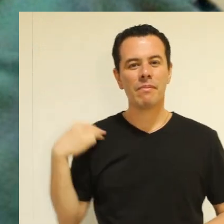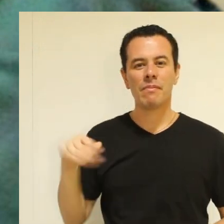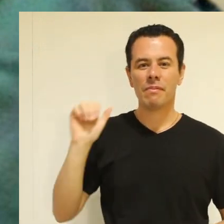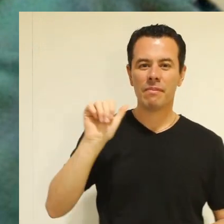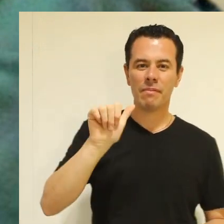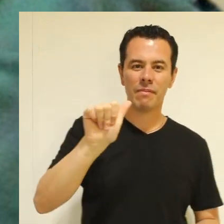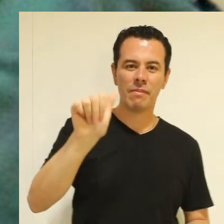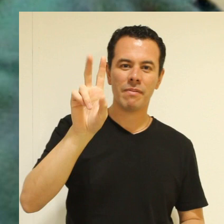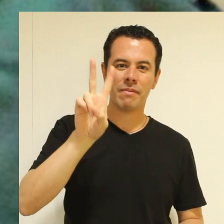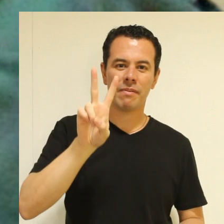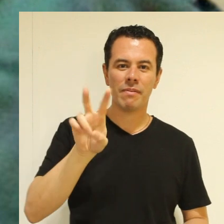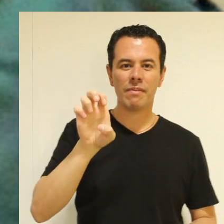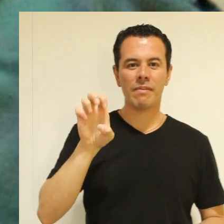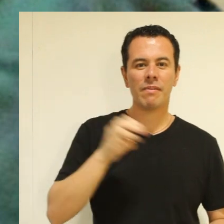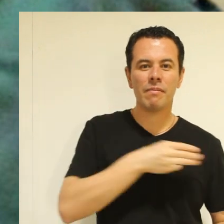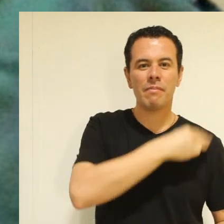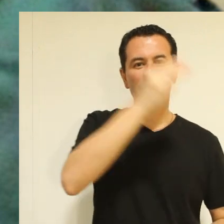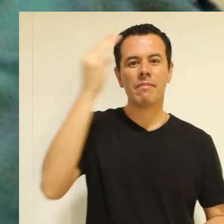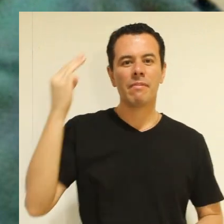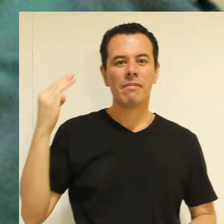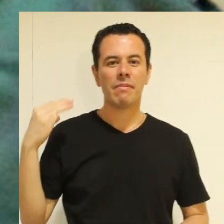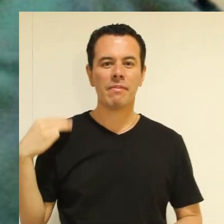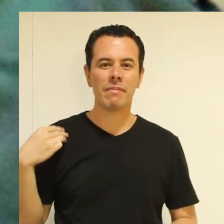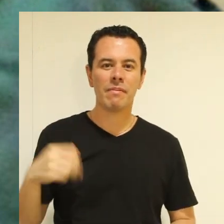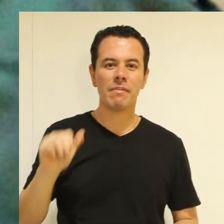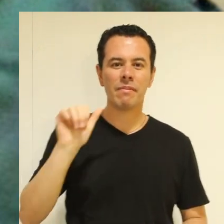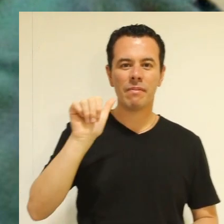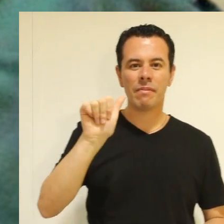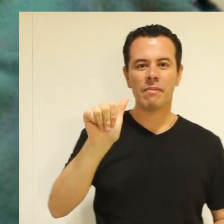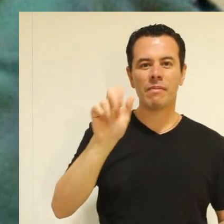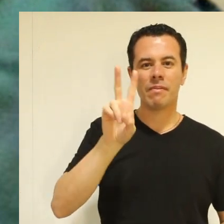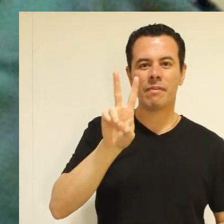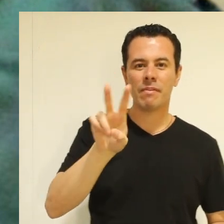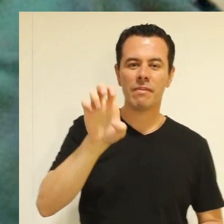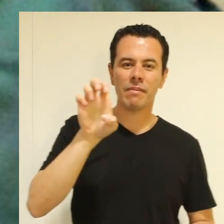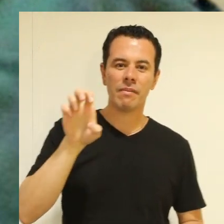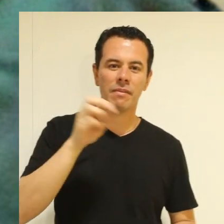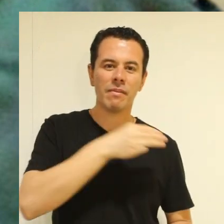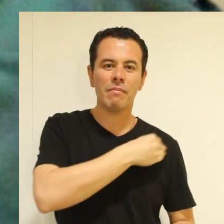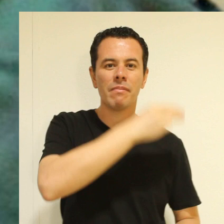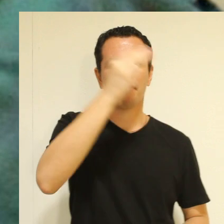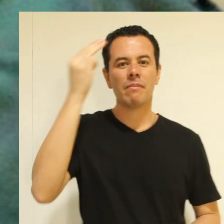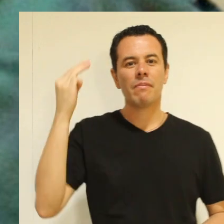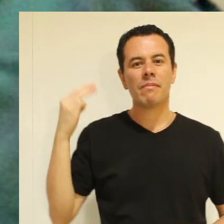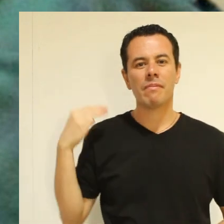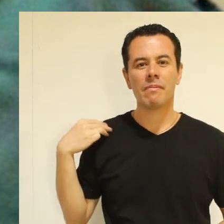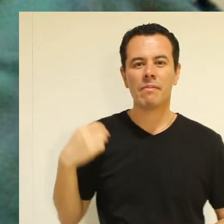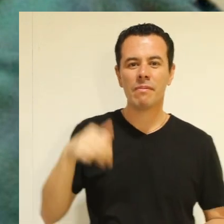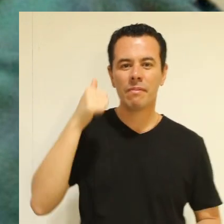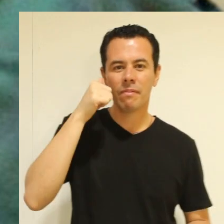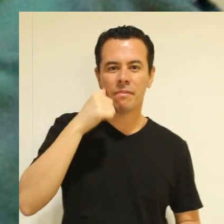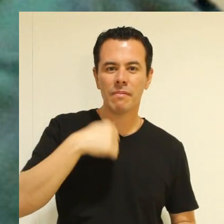Maria, Ave Maria, Ave